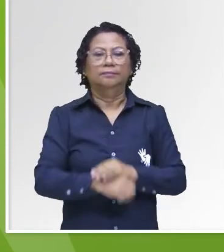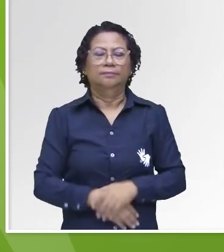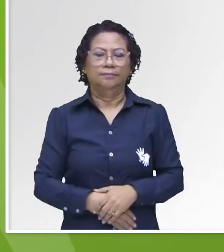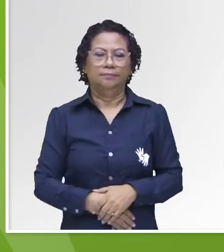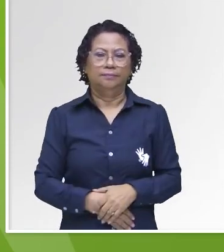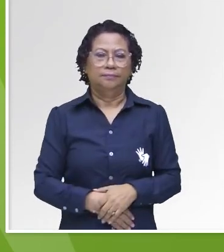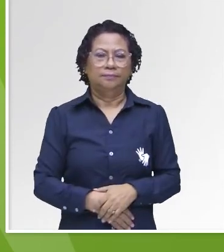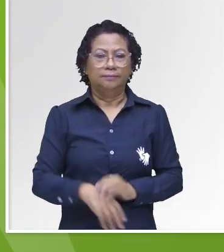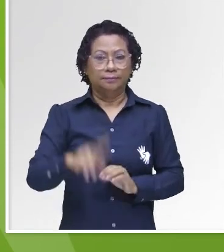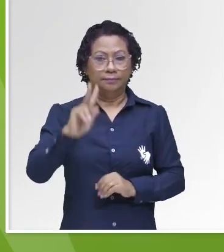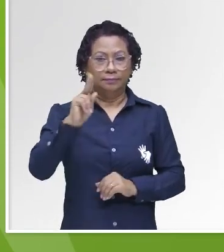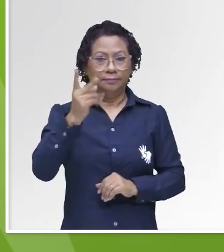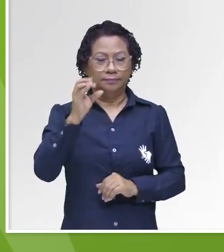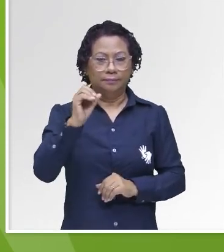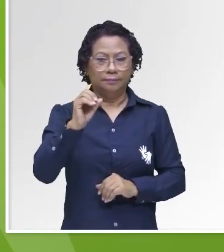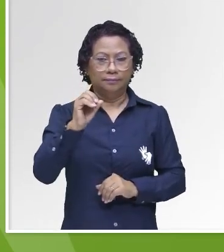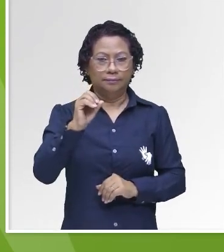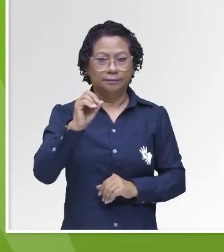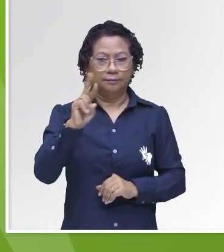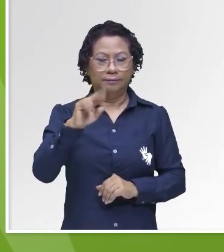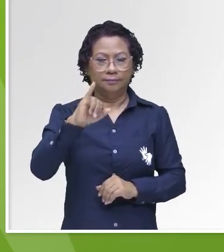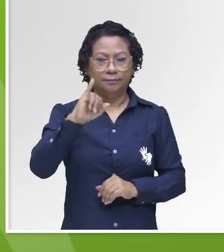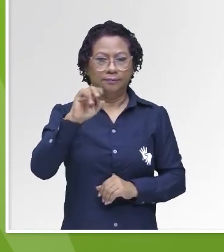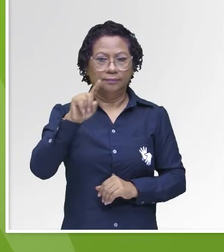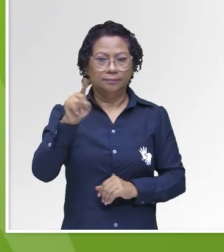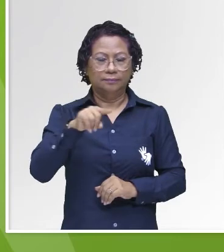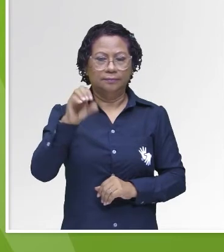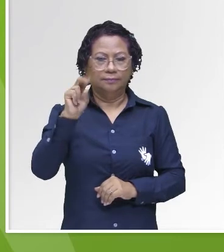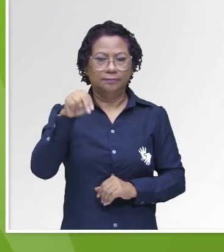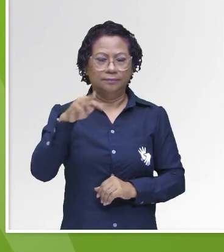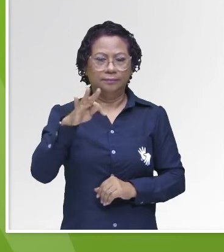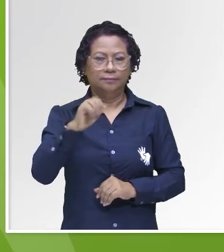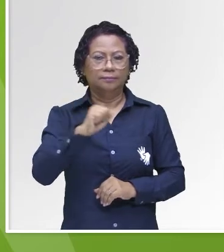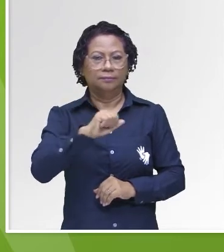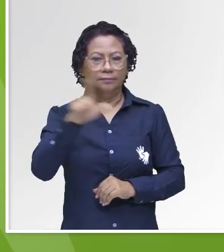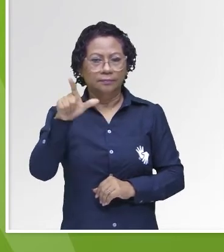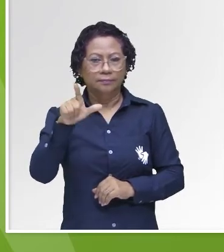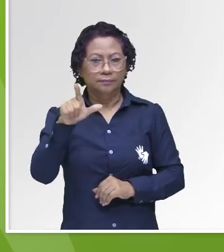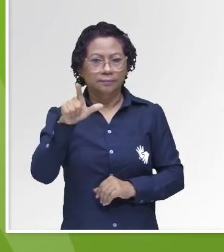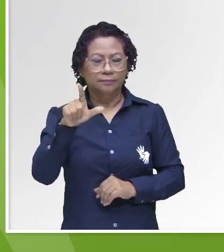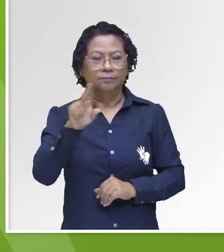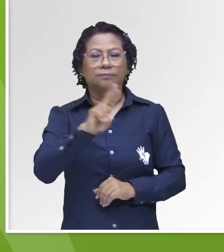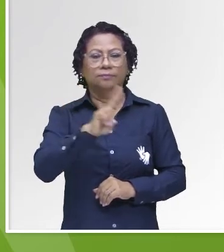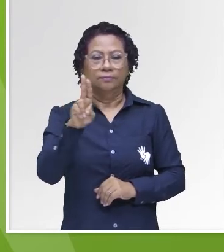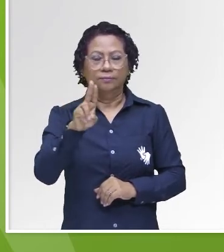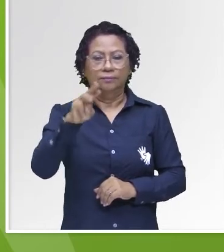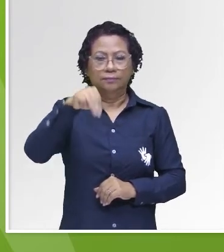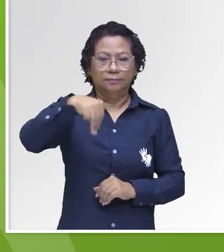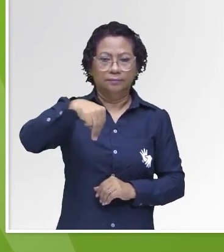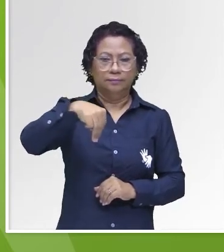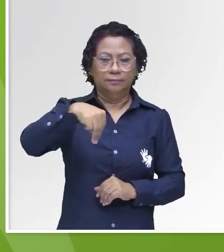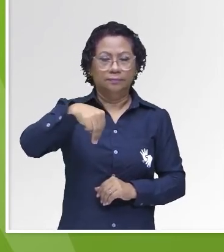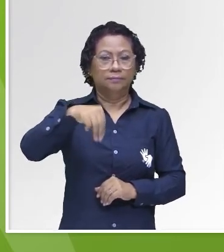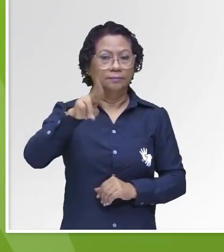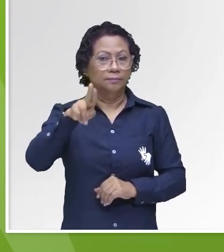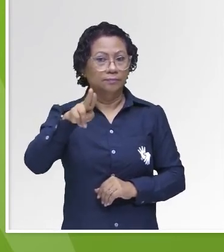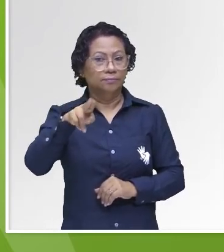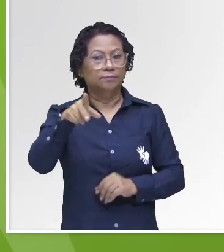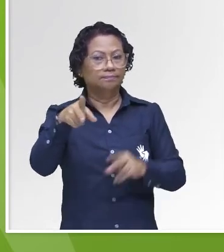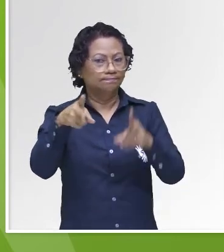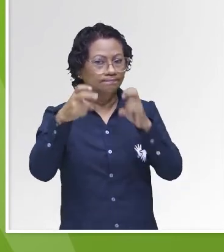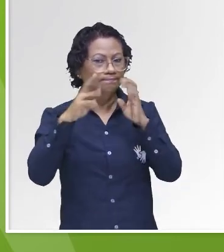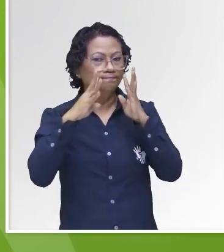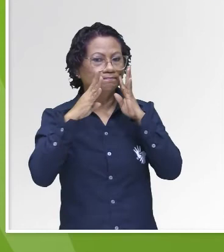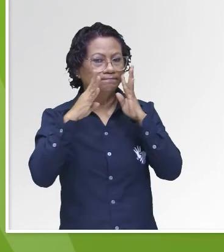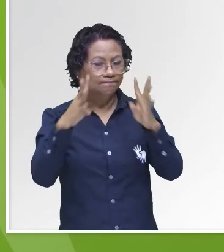eu tenho que movimento? Um movimento uniforme. É assim que você tem que raciocinar. Olha, o professor William